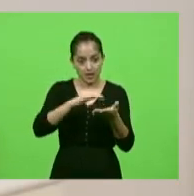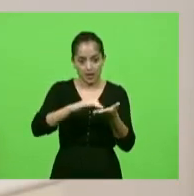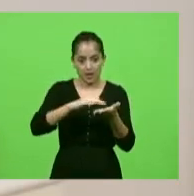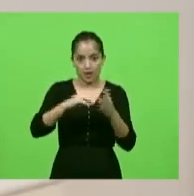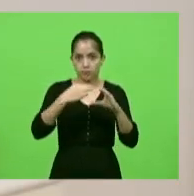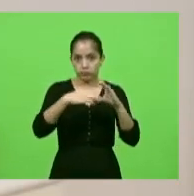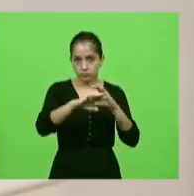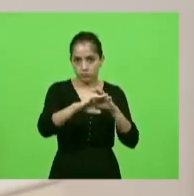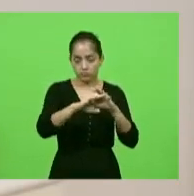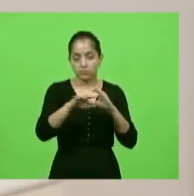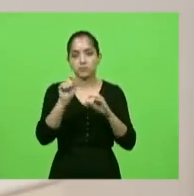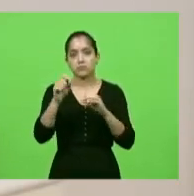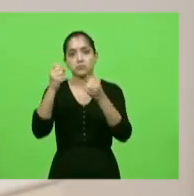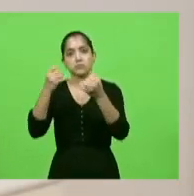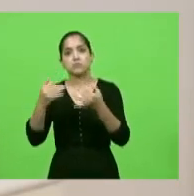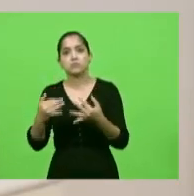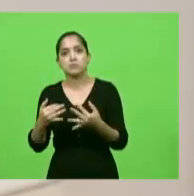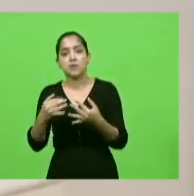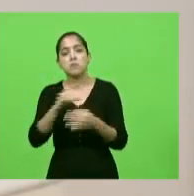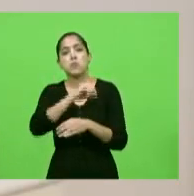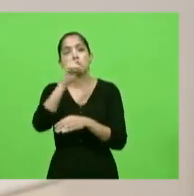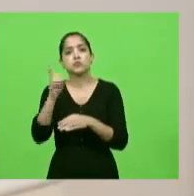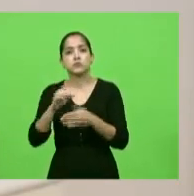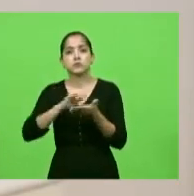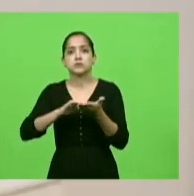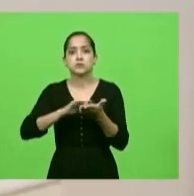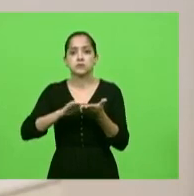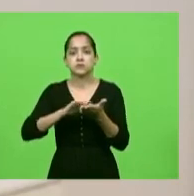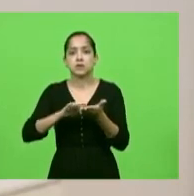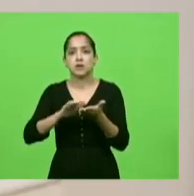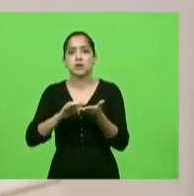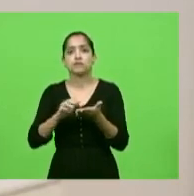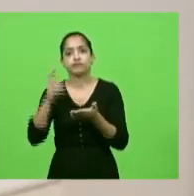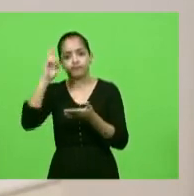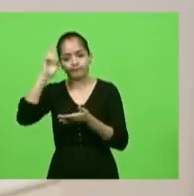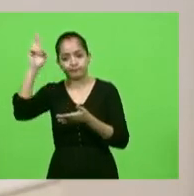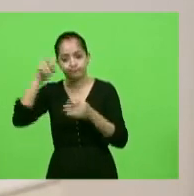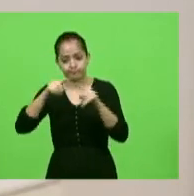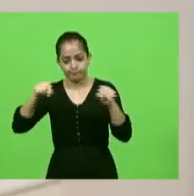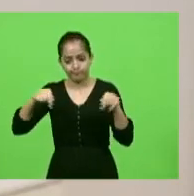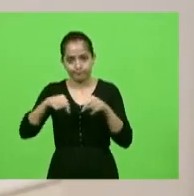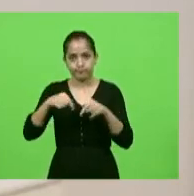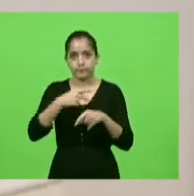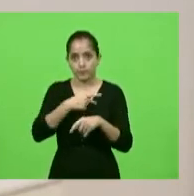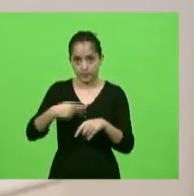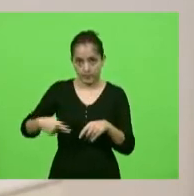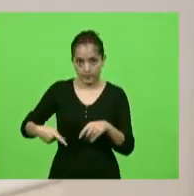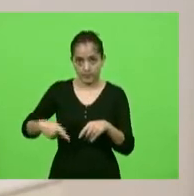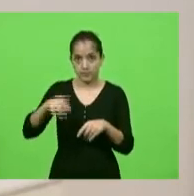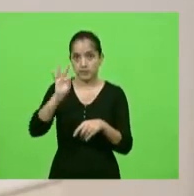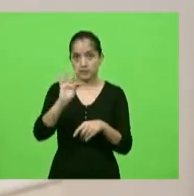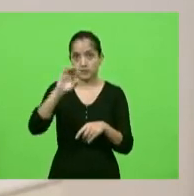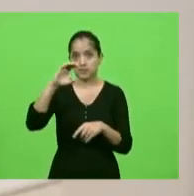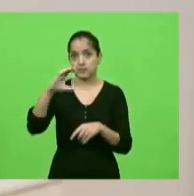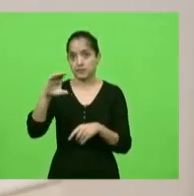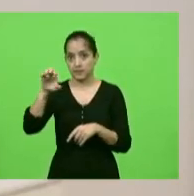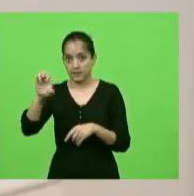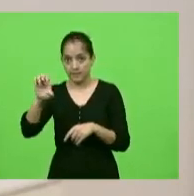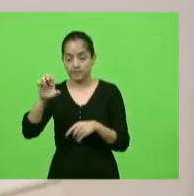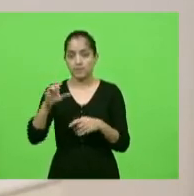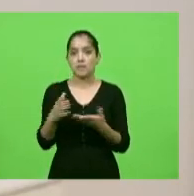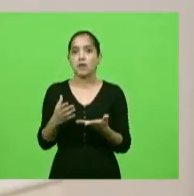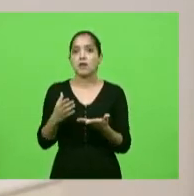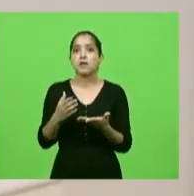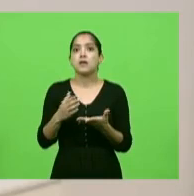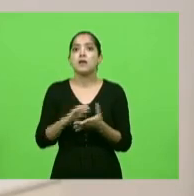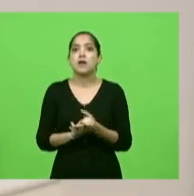diz o seguinte: bom dia, secretário, aqui é chefe de gabinete da presidência do TCE. A pedido do presidente,